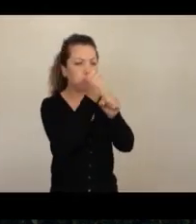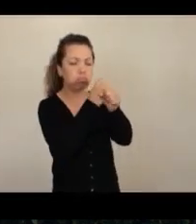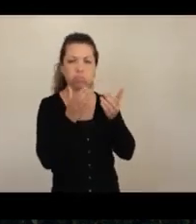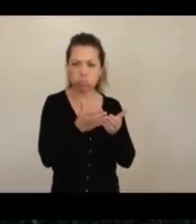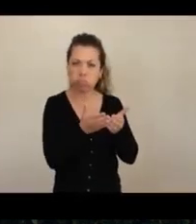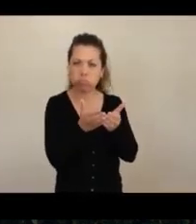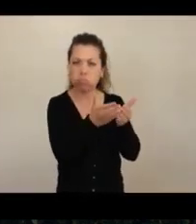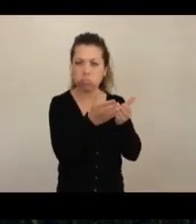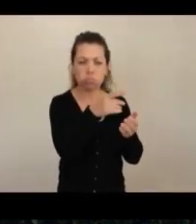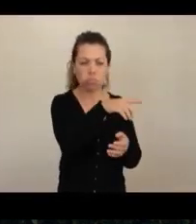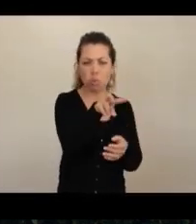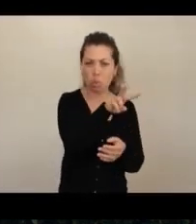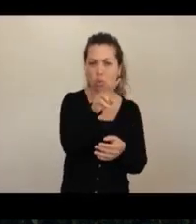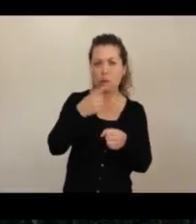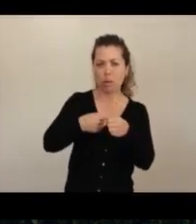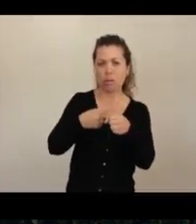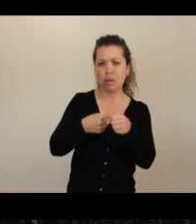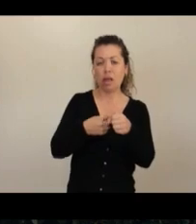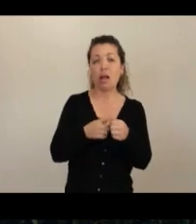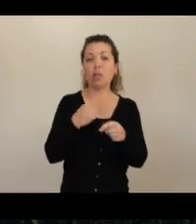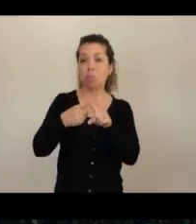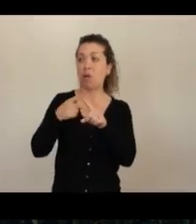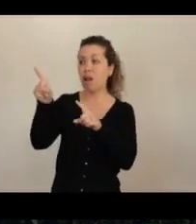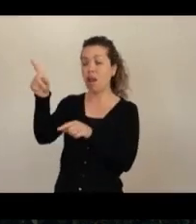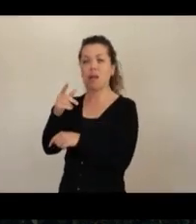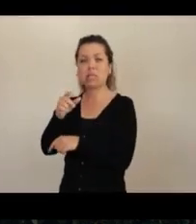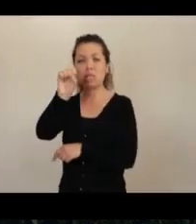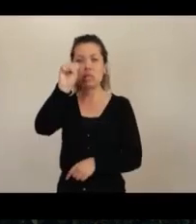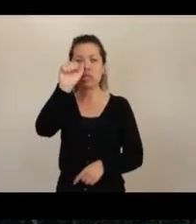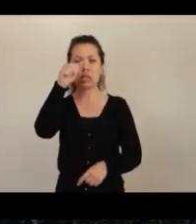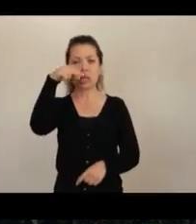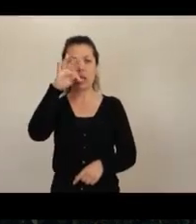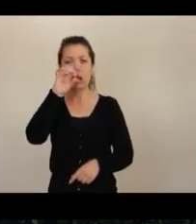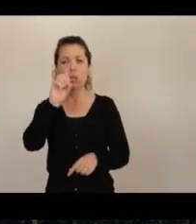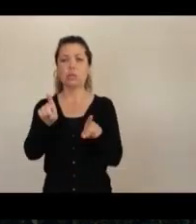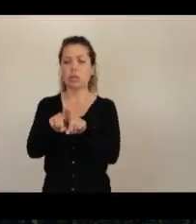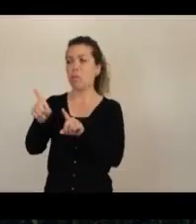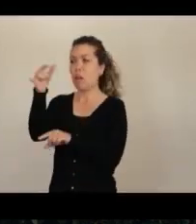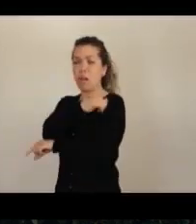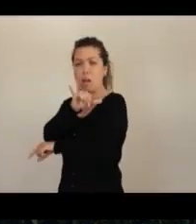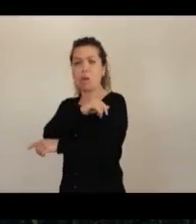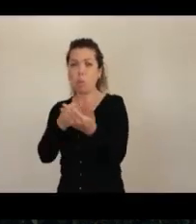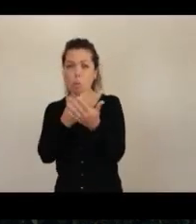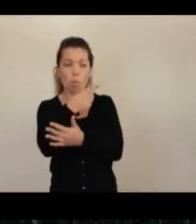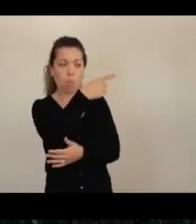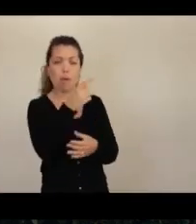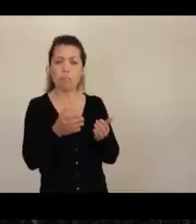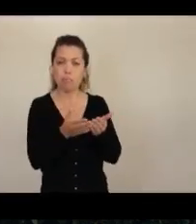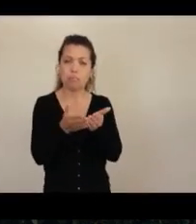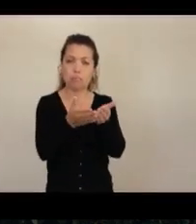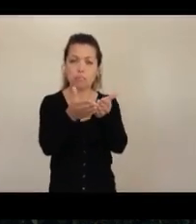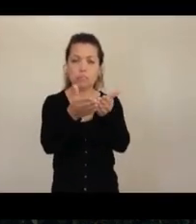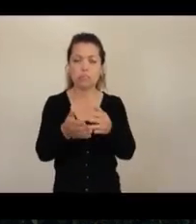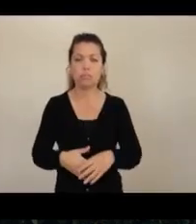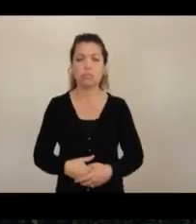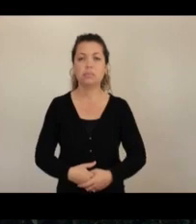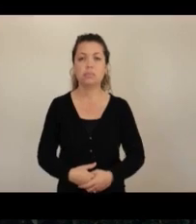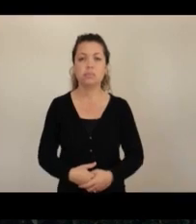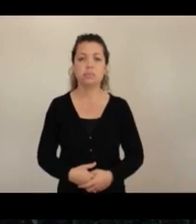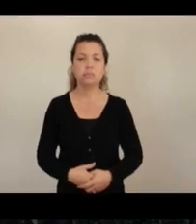Os trabalhos tiveram início em 1827, mas antes disso, houve toda uma discussão sobre onde o canal deveria ser